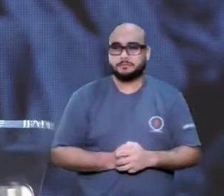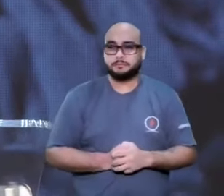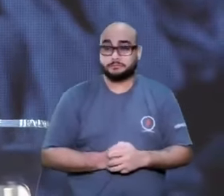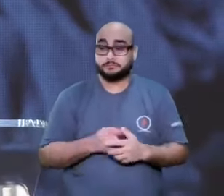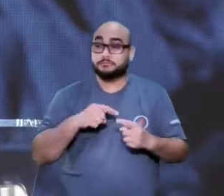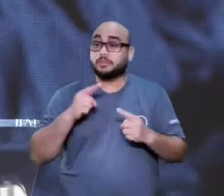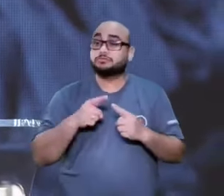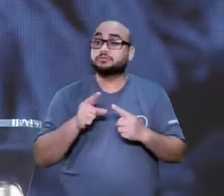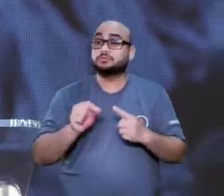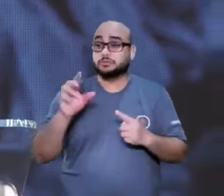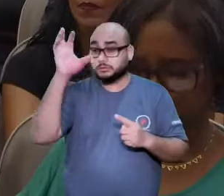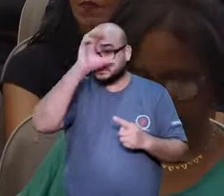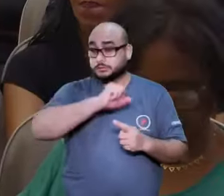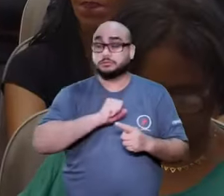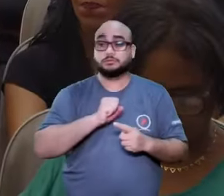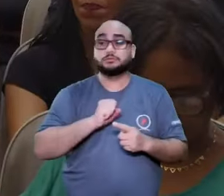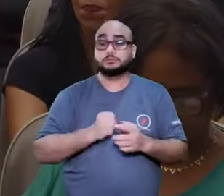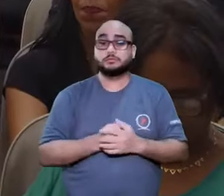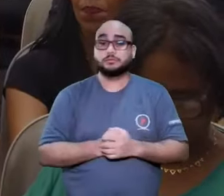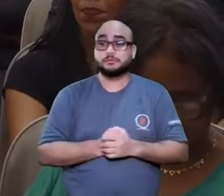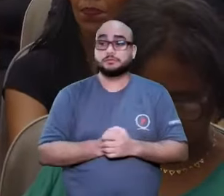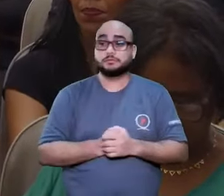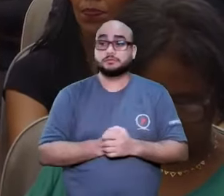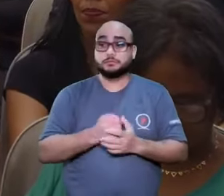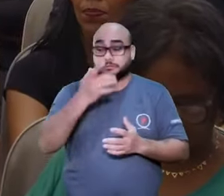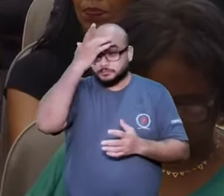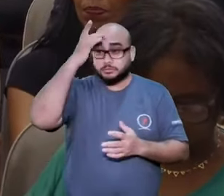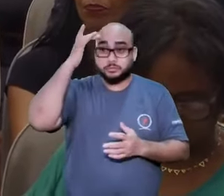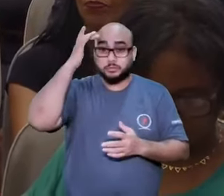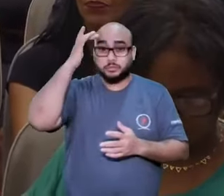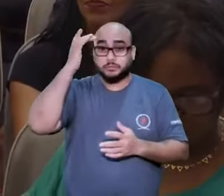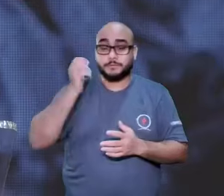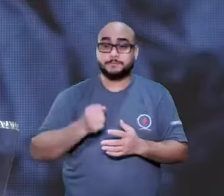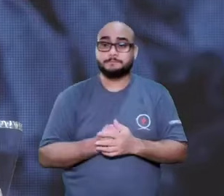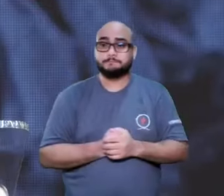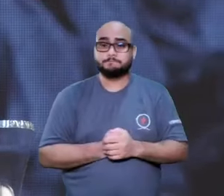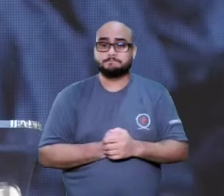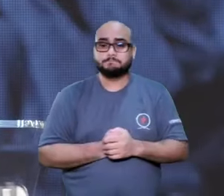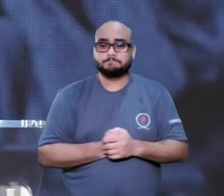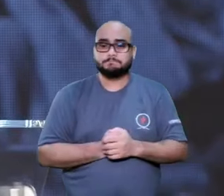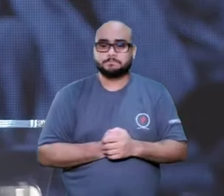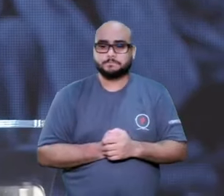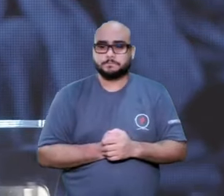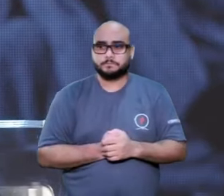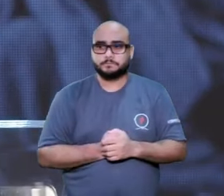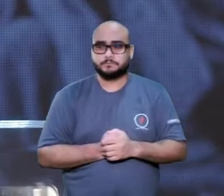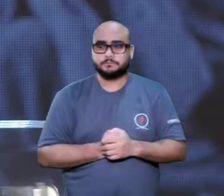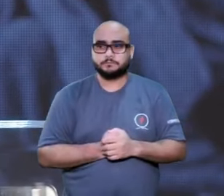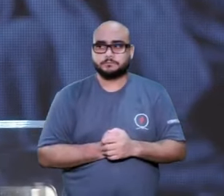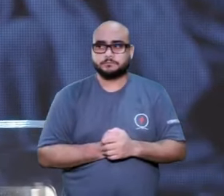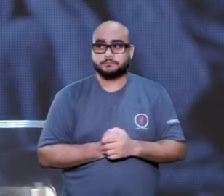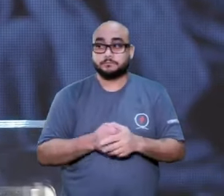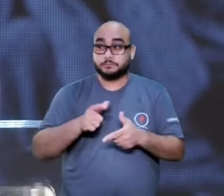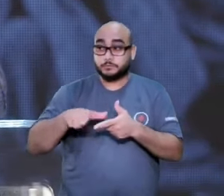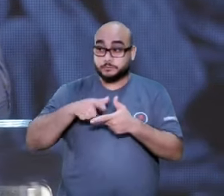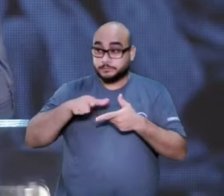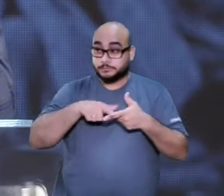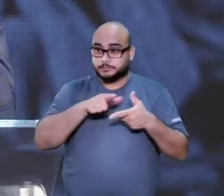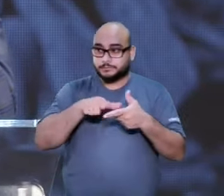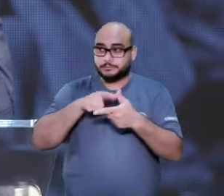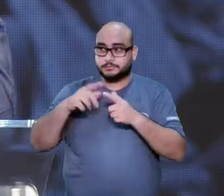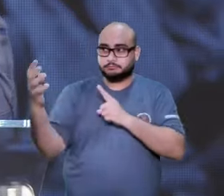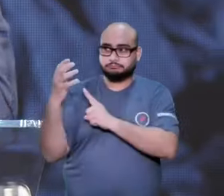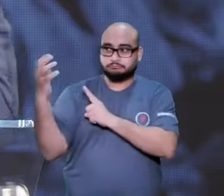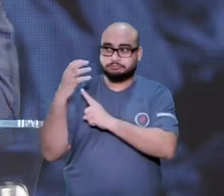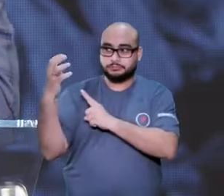esta Ninguém está isento de ser intoxicado pelas problemáticas da vida